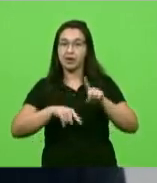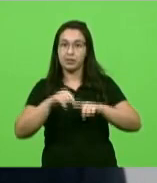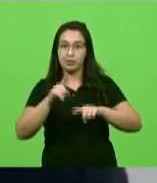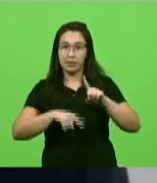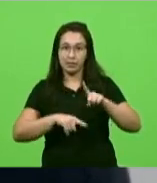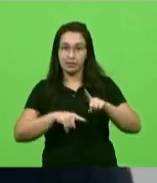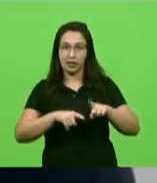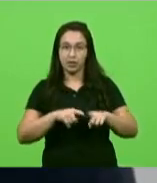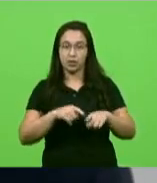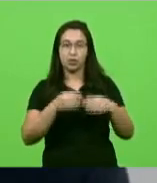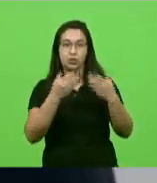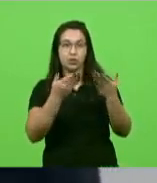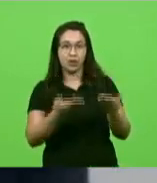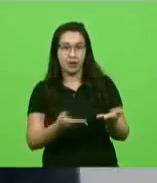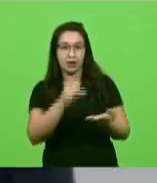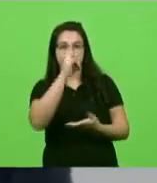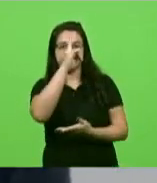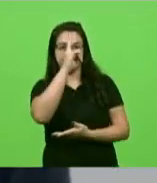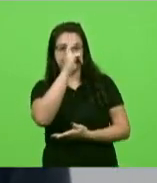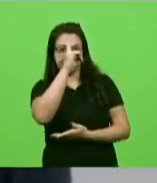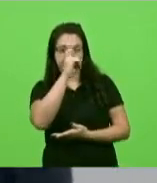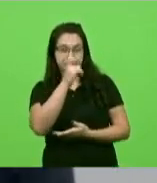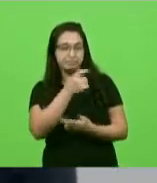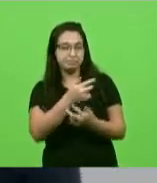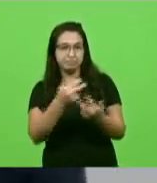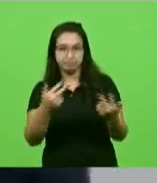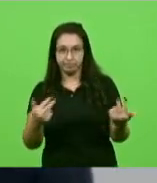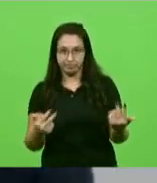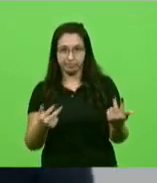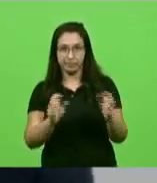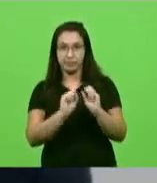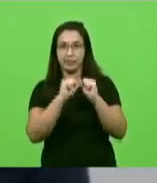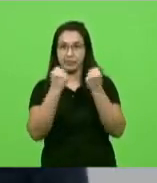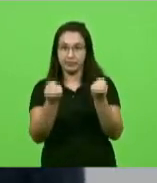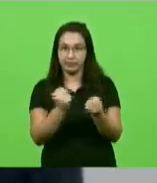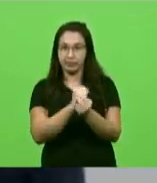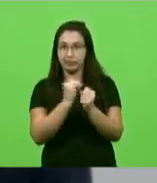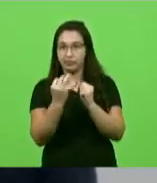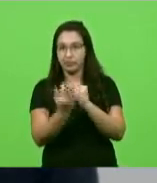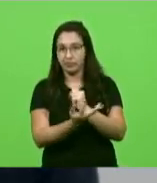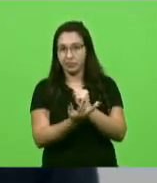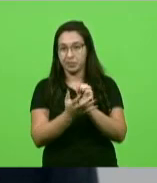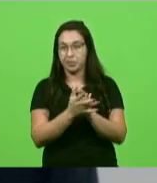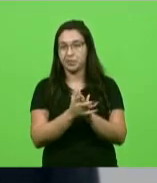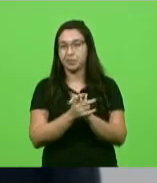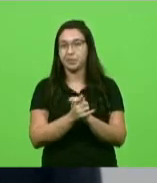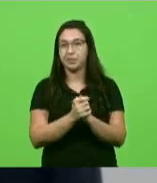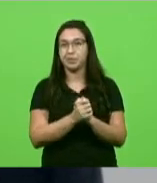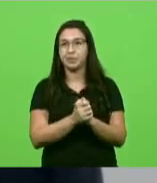saúde de Santa Catarina, objetivando o enfrentamento da Covid.